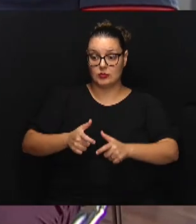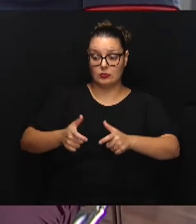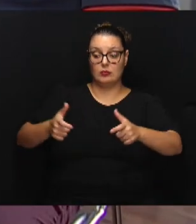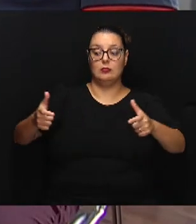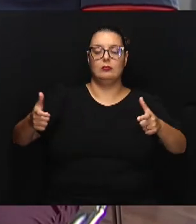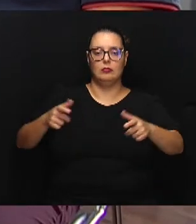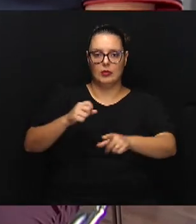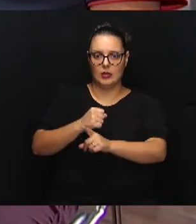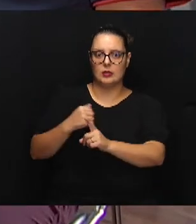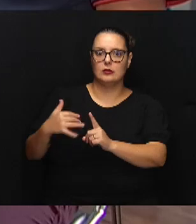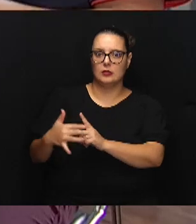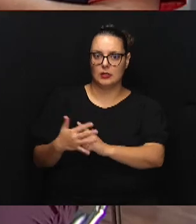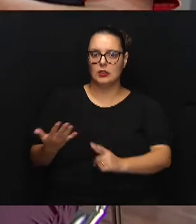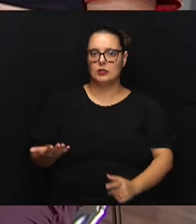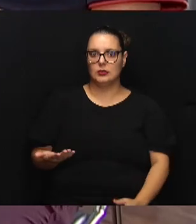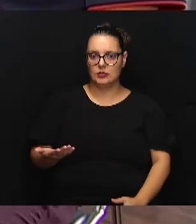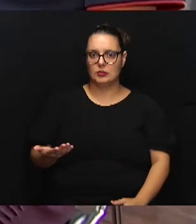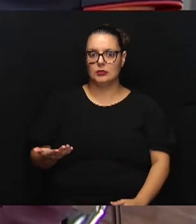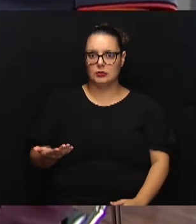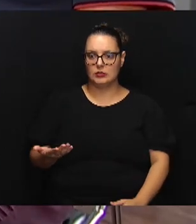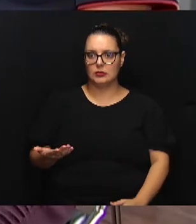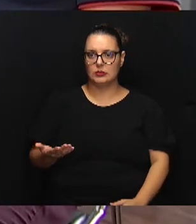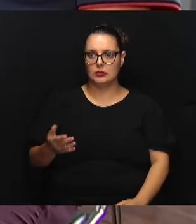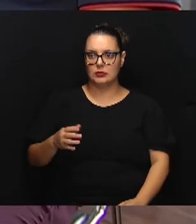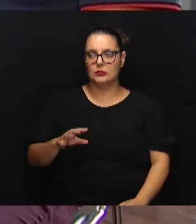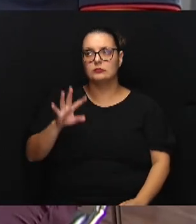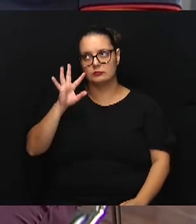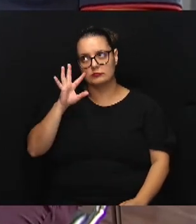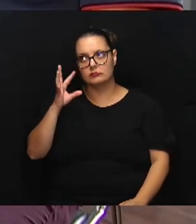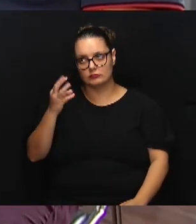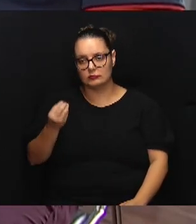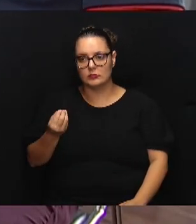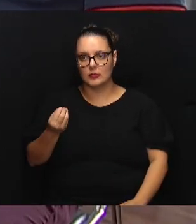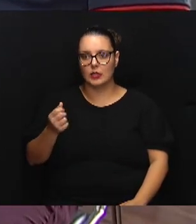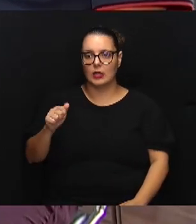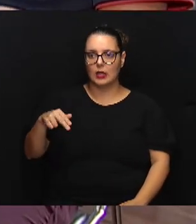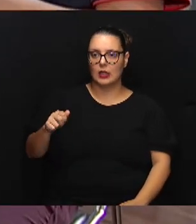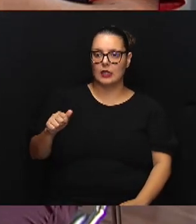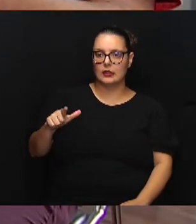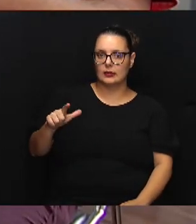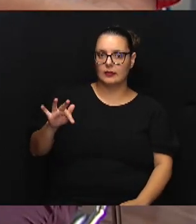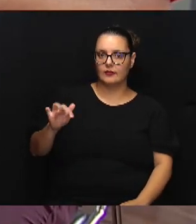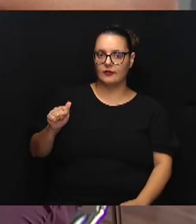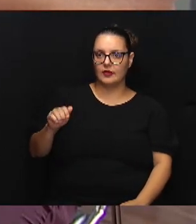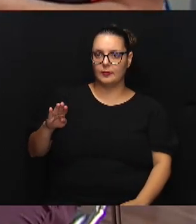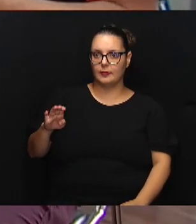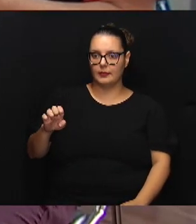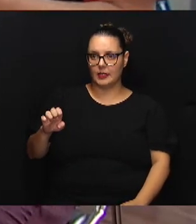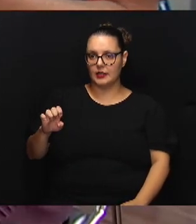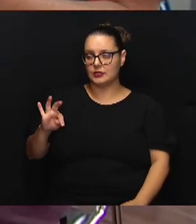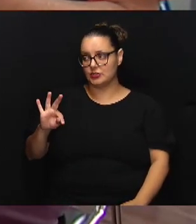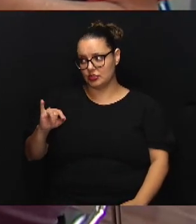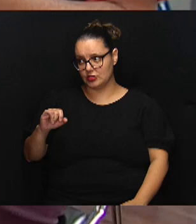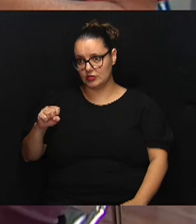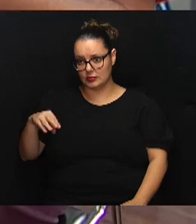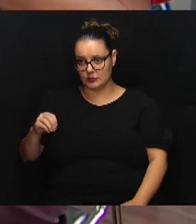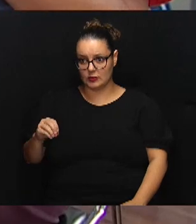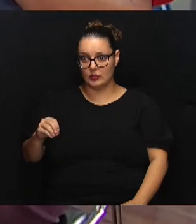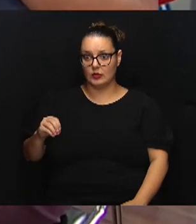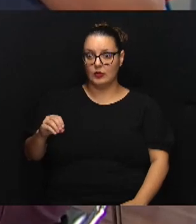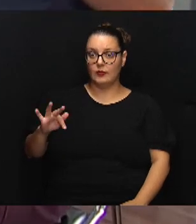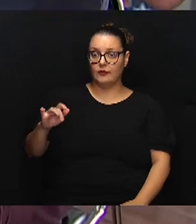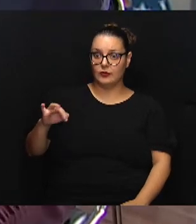da sociedade que chega a essa circunstância de analfabetismo funcional e que isso pode ser superado, né?